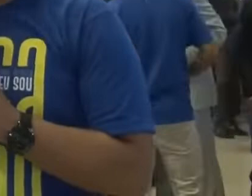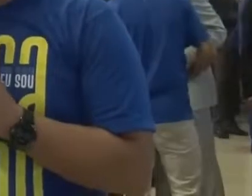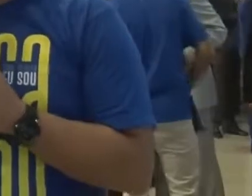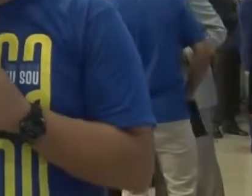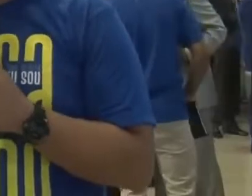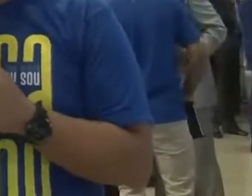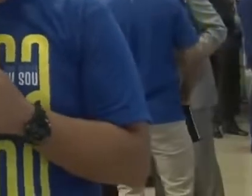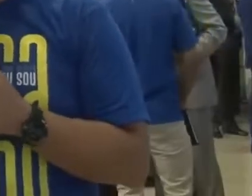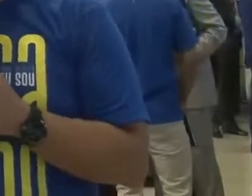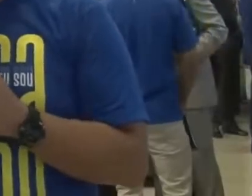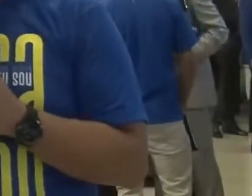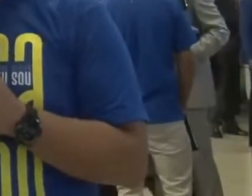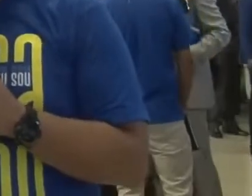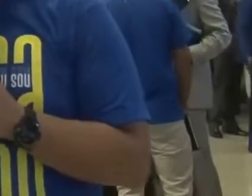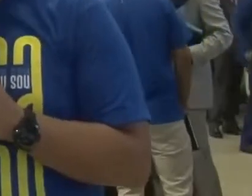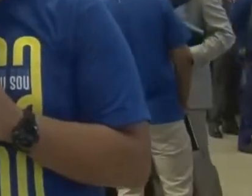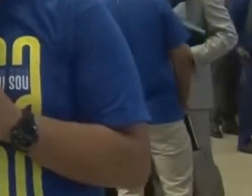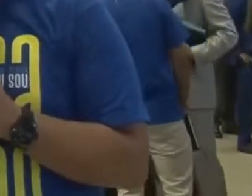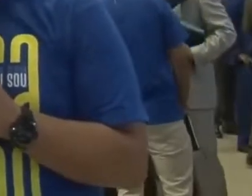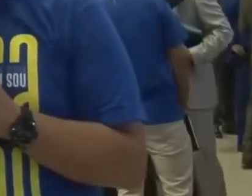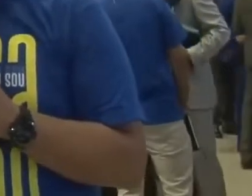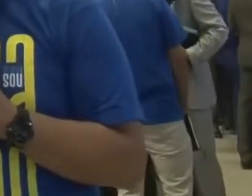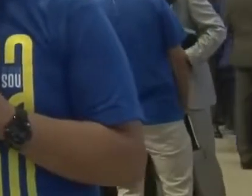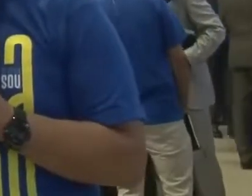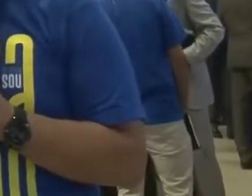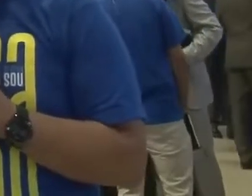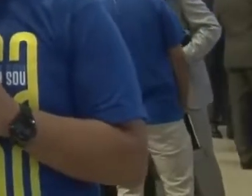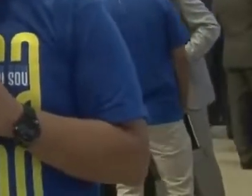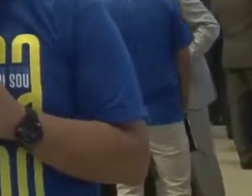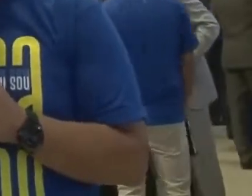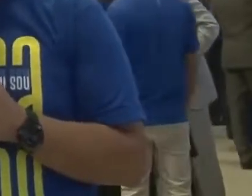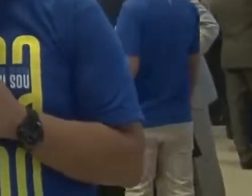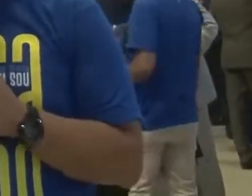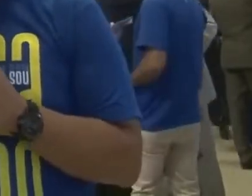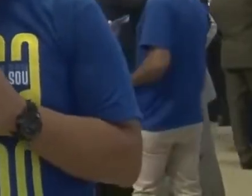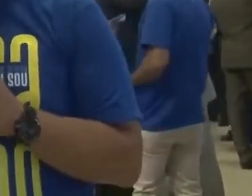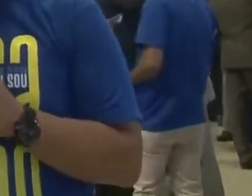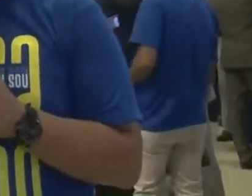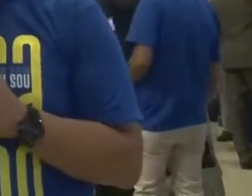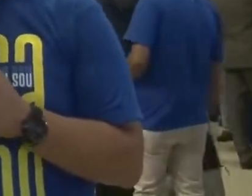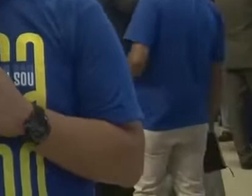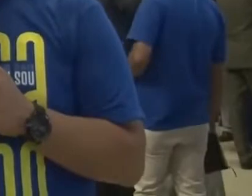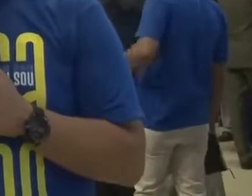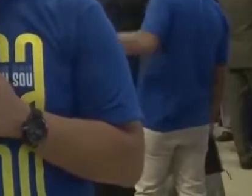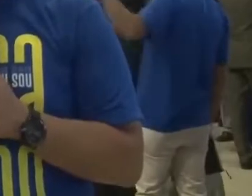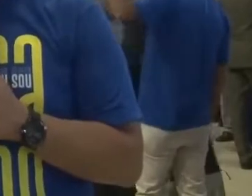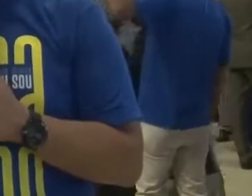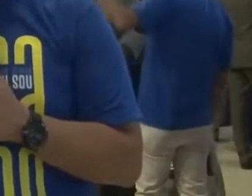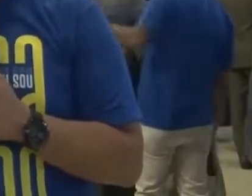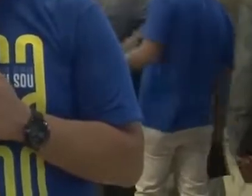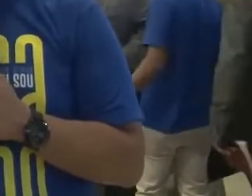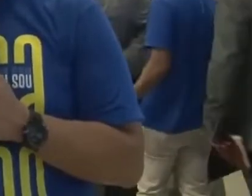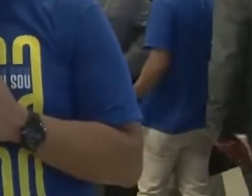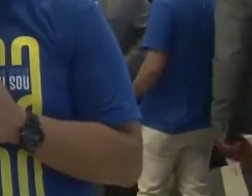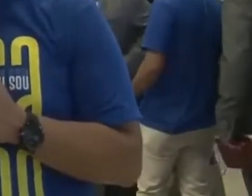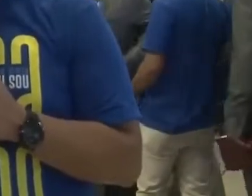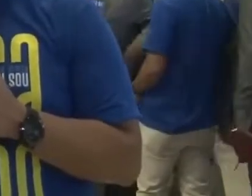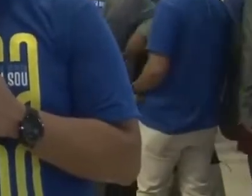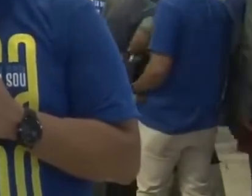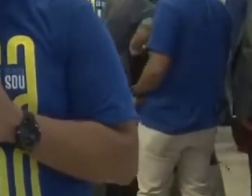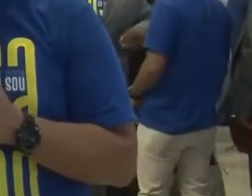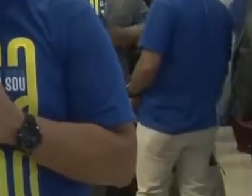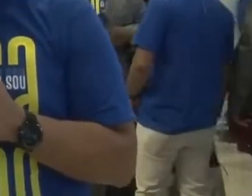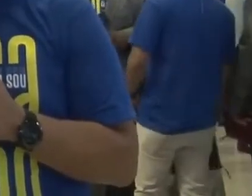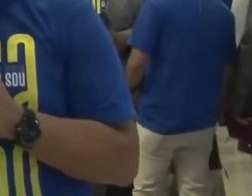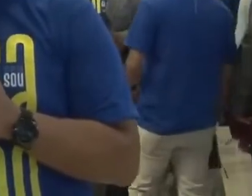irmãos da comunicação, os irmãos da segurança também. Agora em pouco eu entrevistei com os irmãos da segurança, falando do prazer que